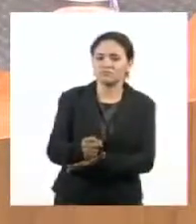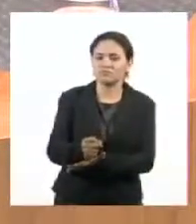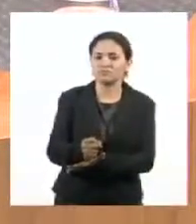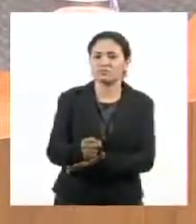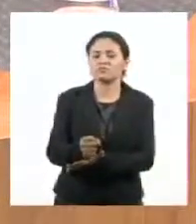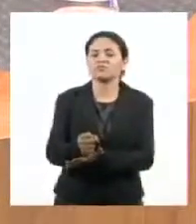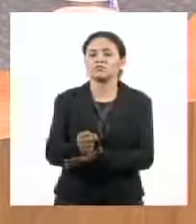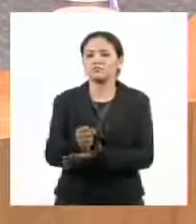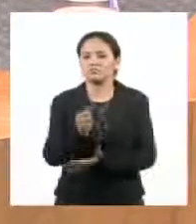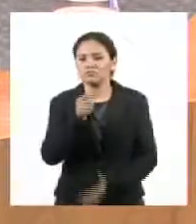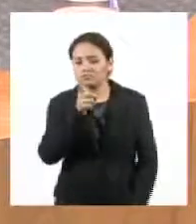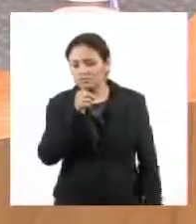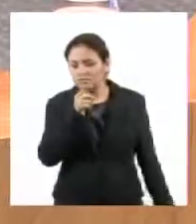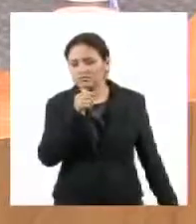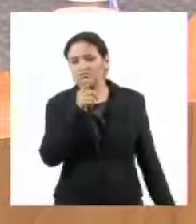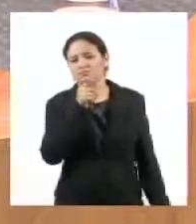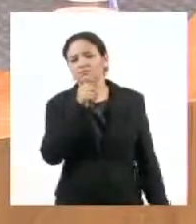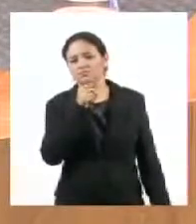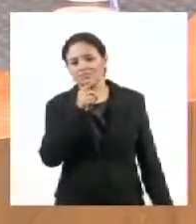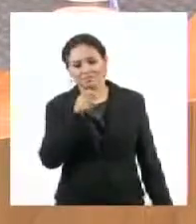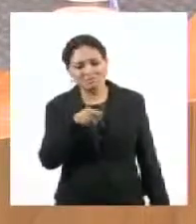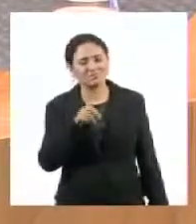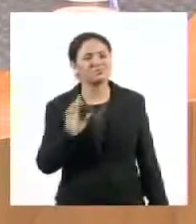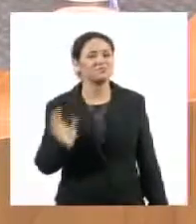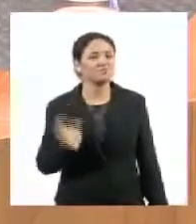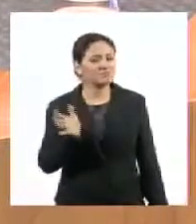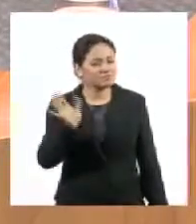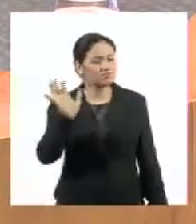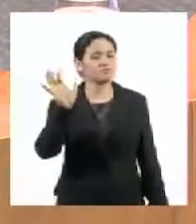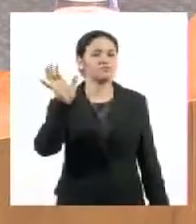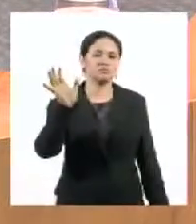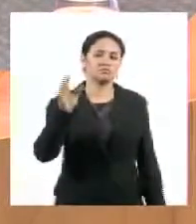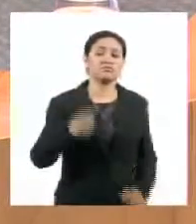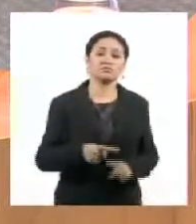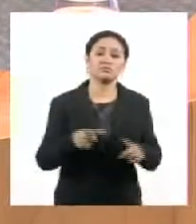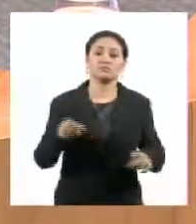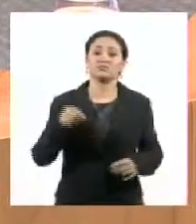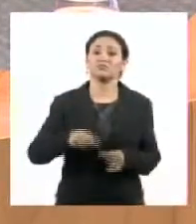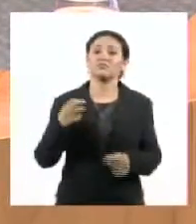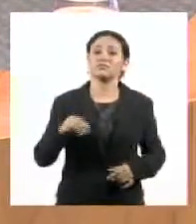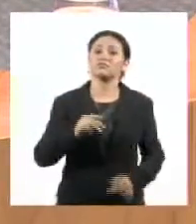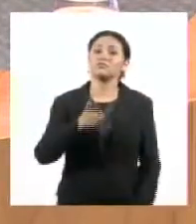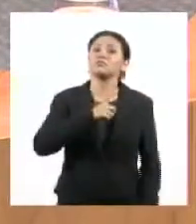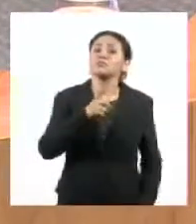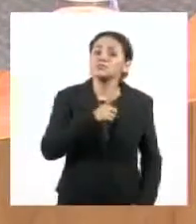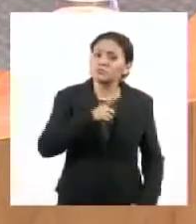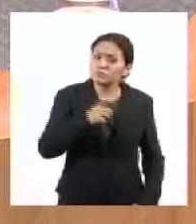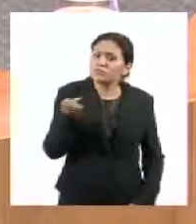raro e caro para todo o Brasil, mas em abundância no estado do Maranhão.